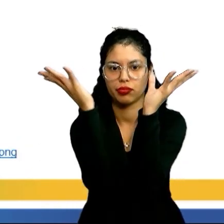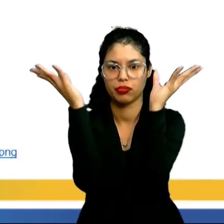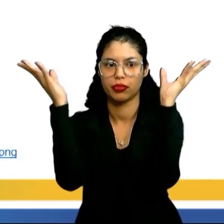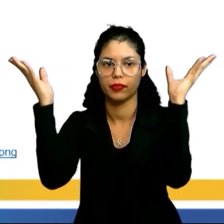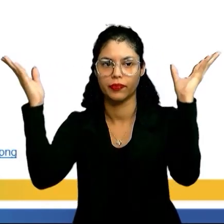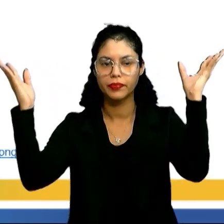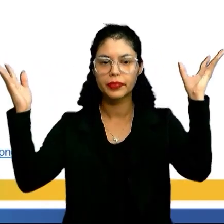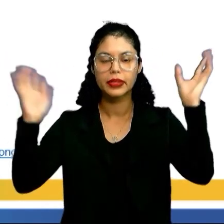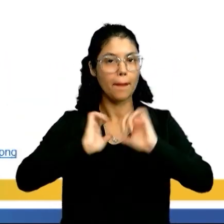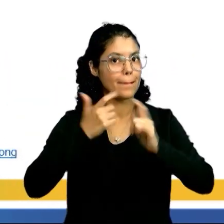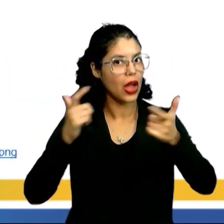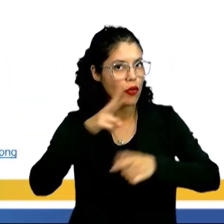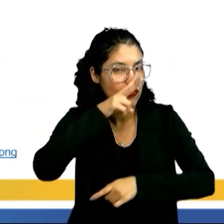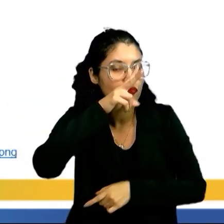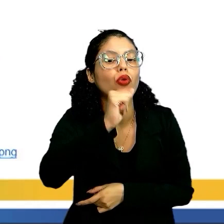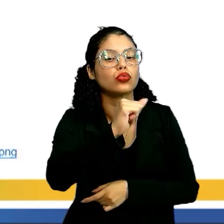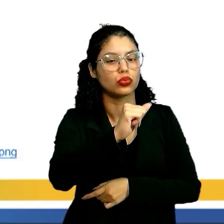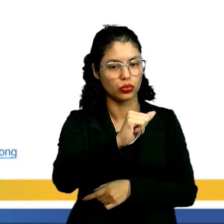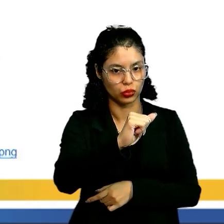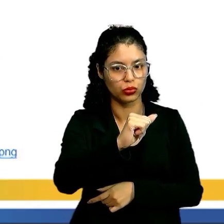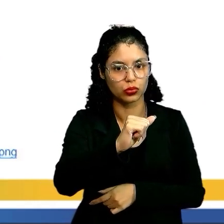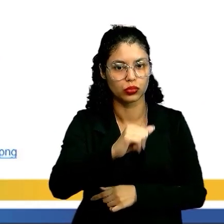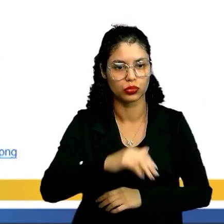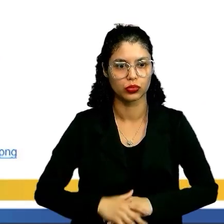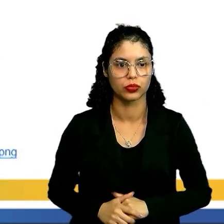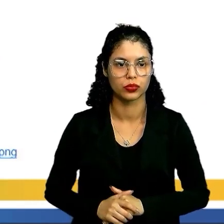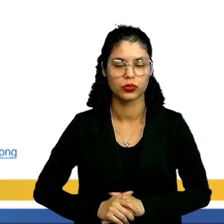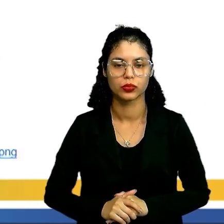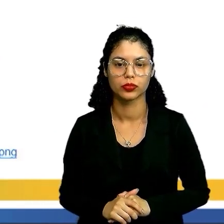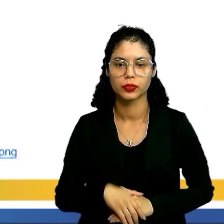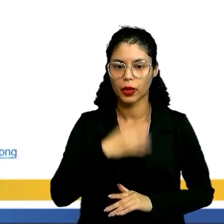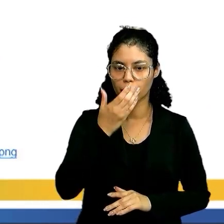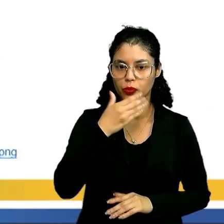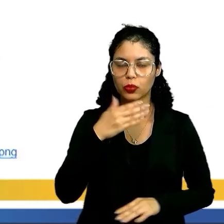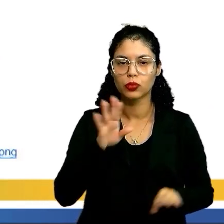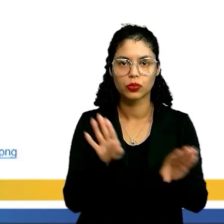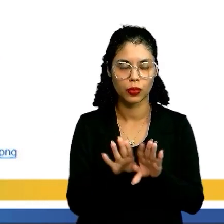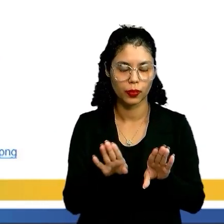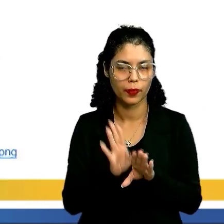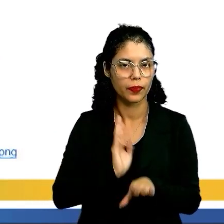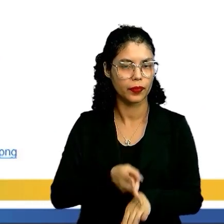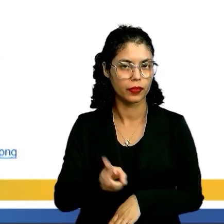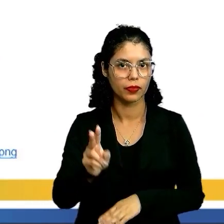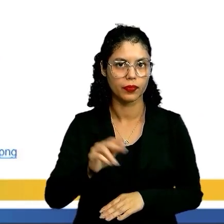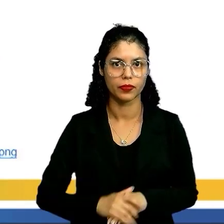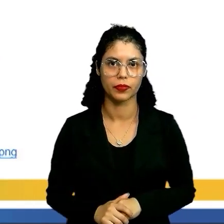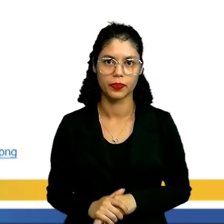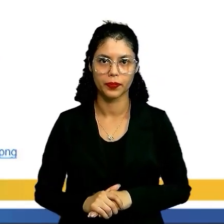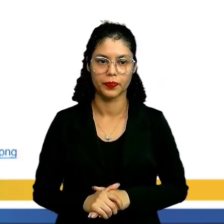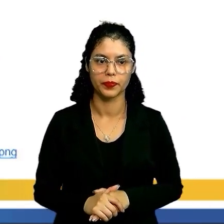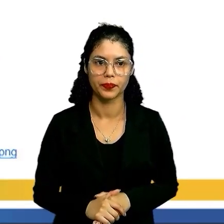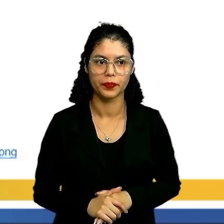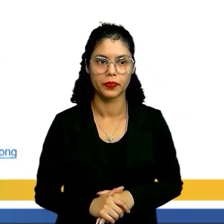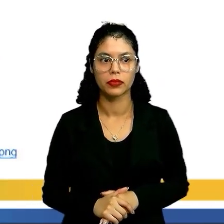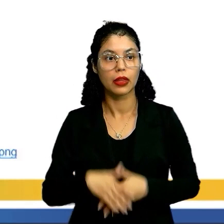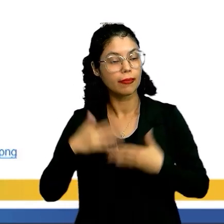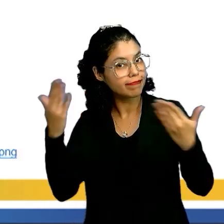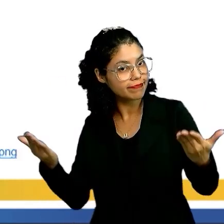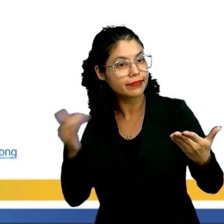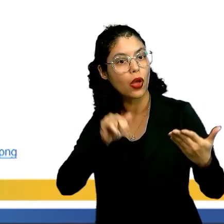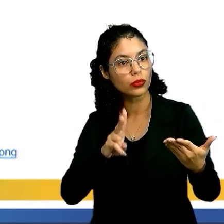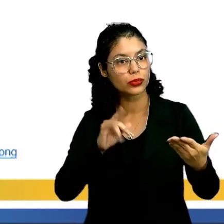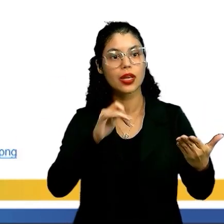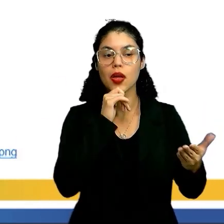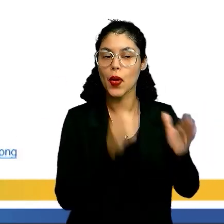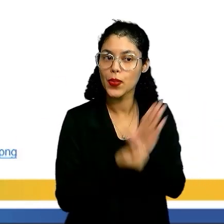Então, elas vão ficar ter mais folhas, mais frutos, E assim sucessivamente, tá? Então, a